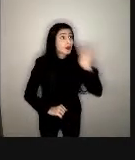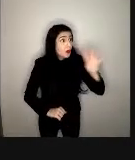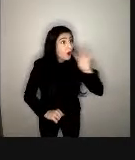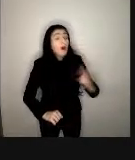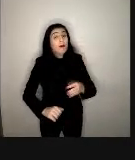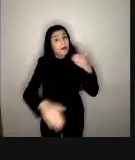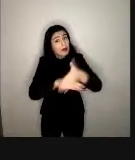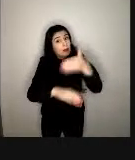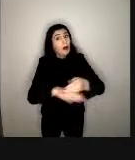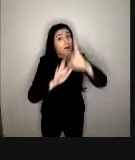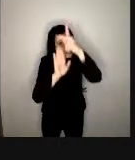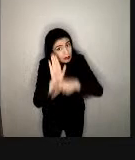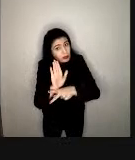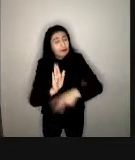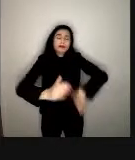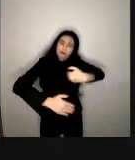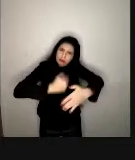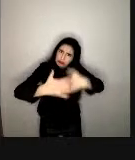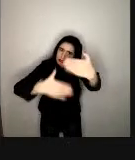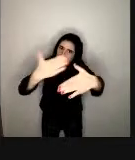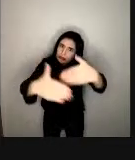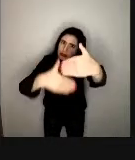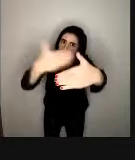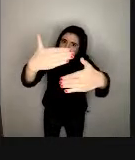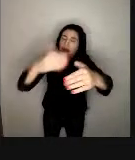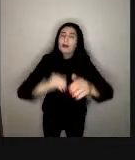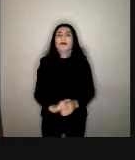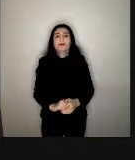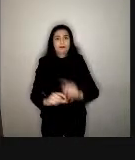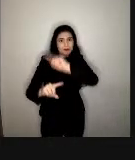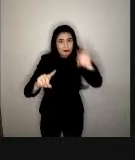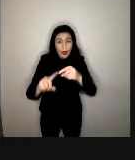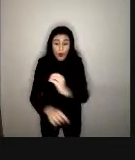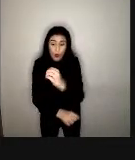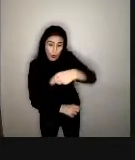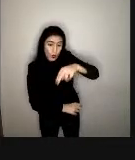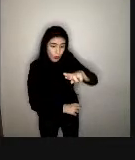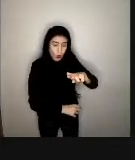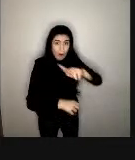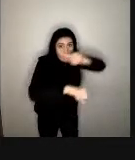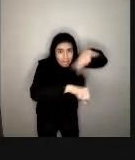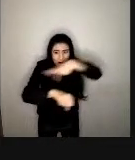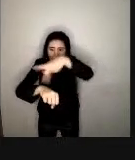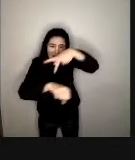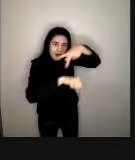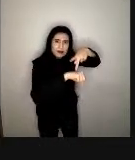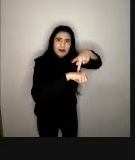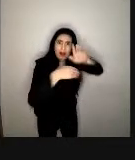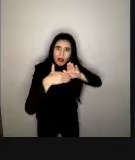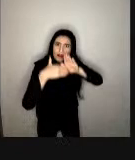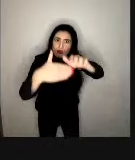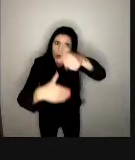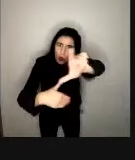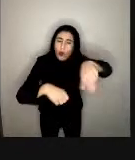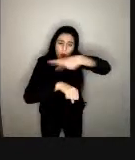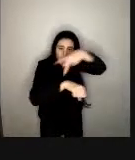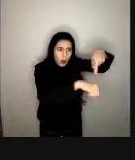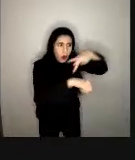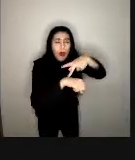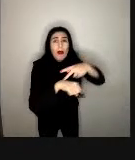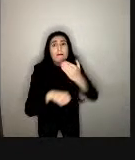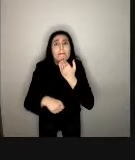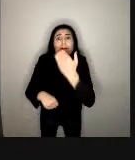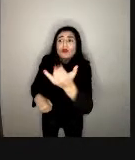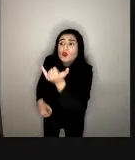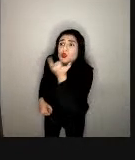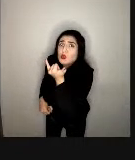gente seguiu. Na moral da história, a ONU acabou se desculpando com a gente, e em vez